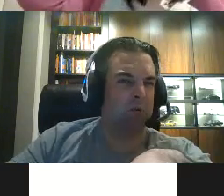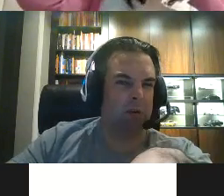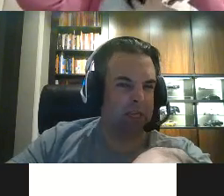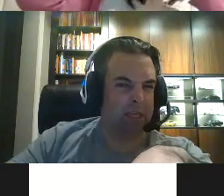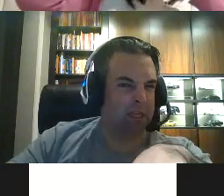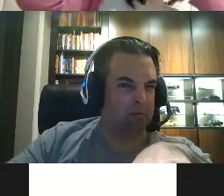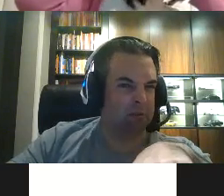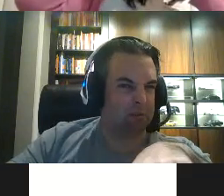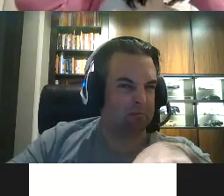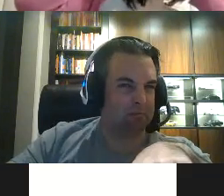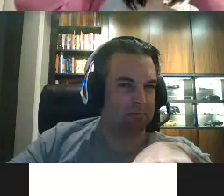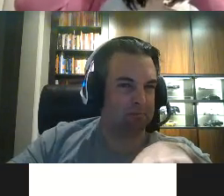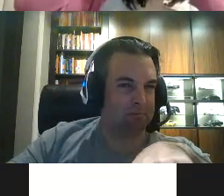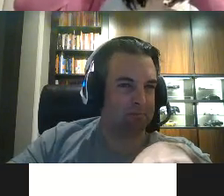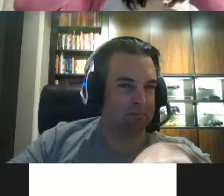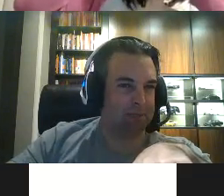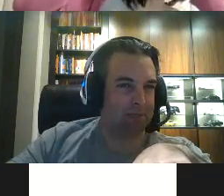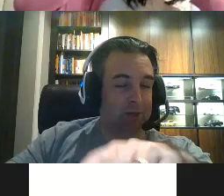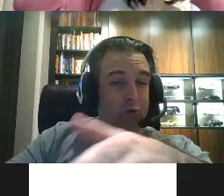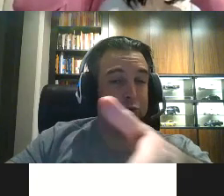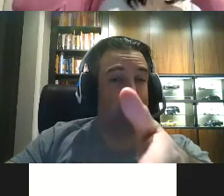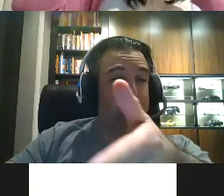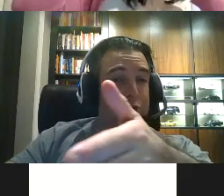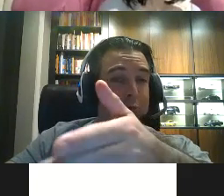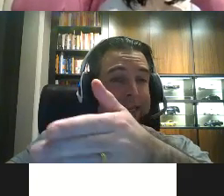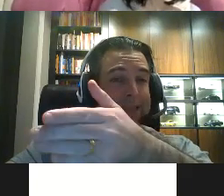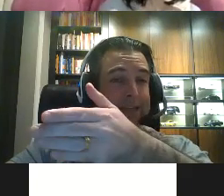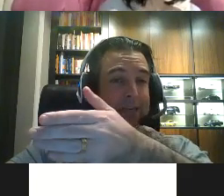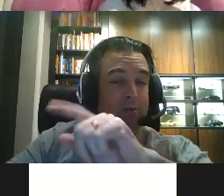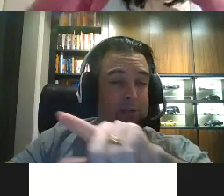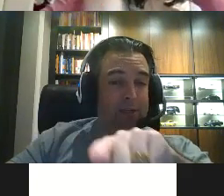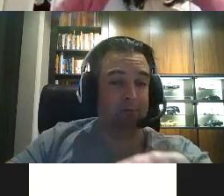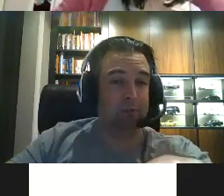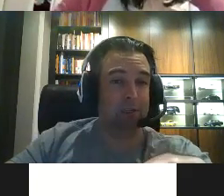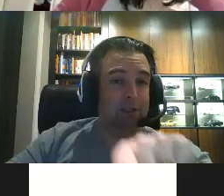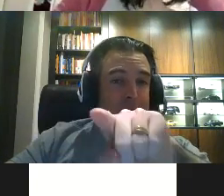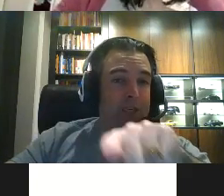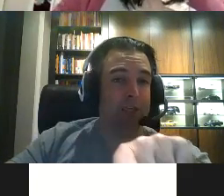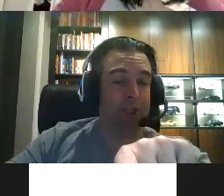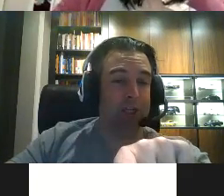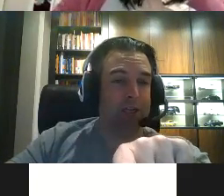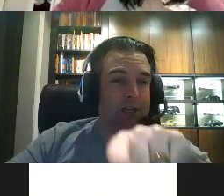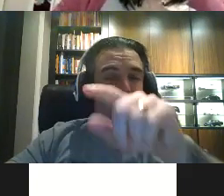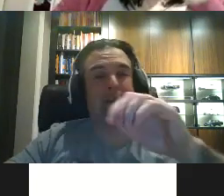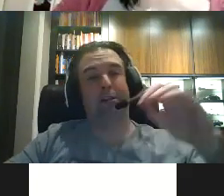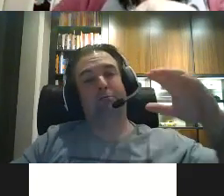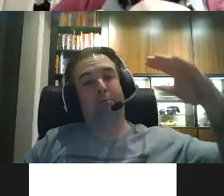há 40 anos. Nos últimos 40 anos, essa usina gerou